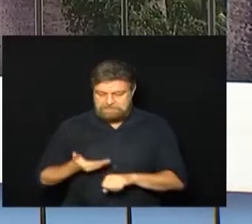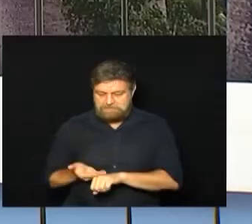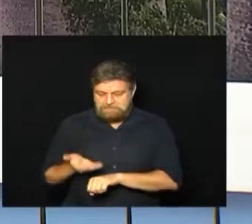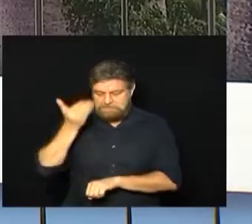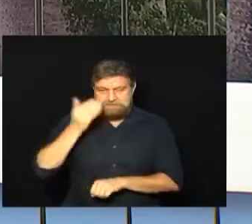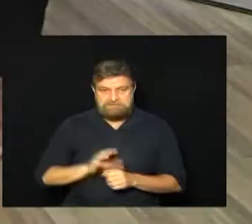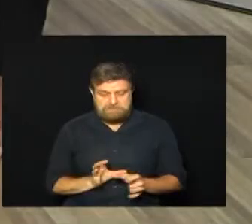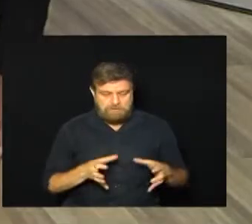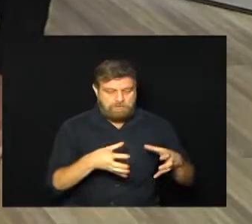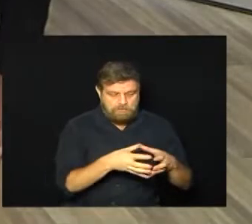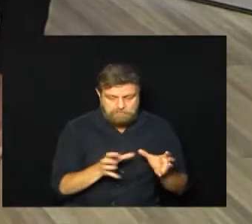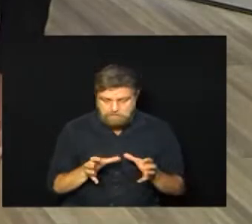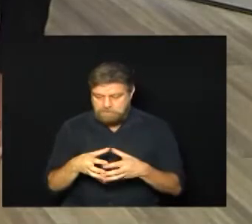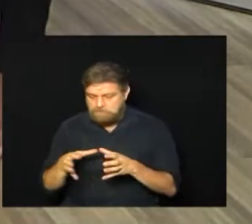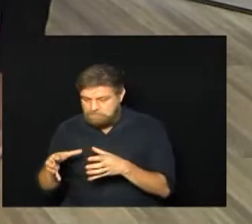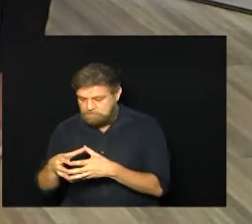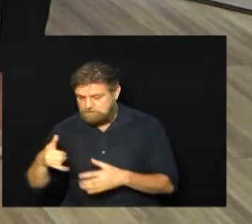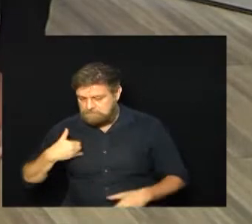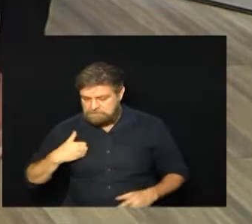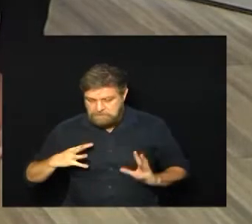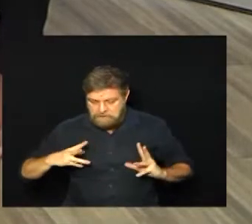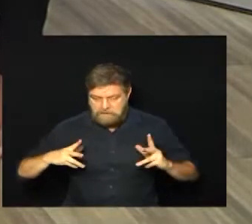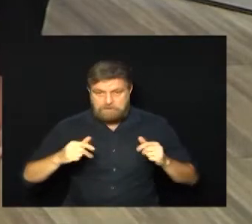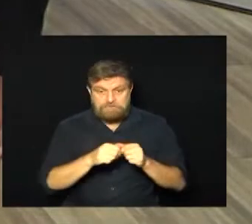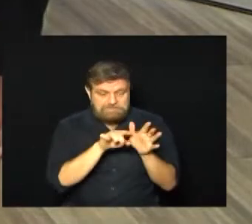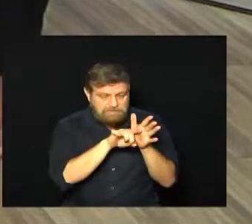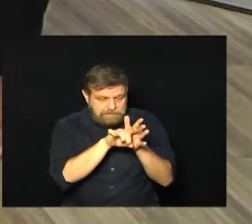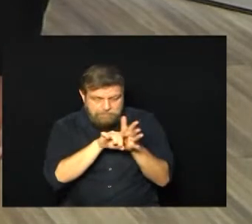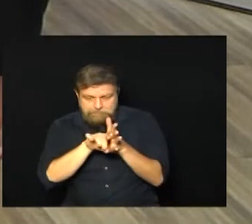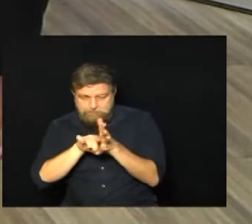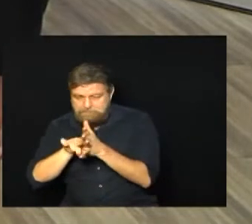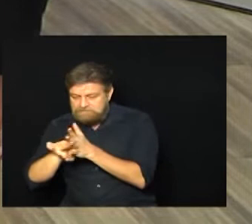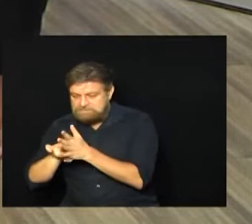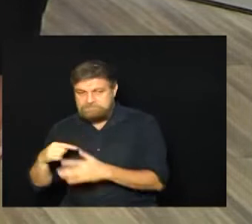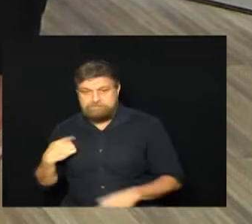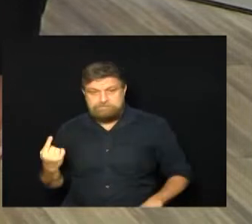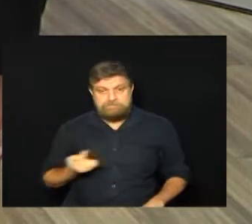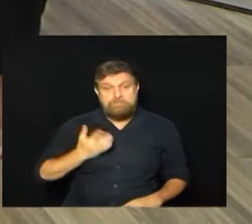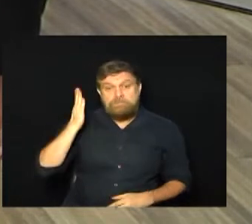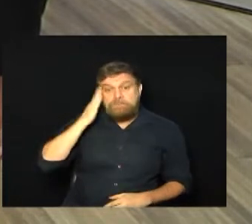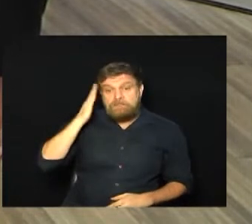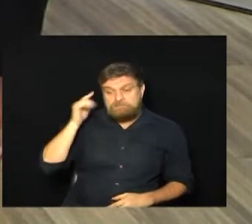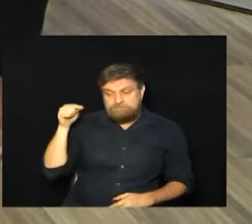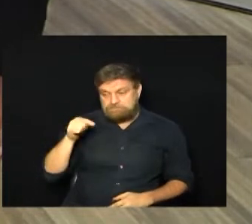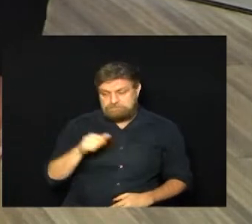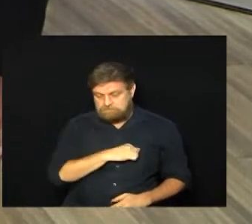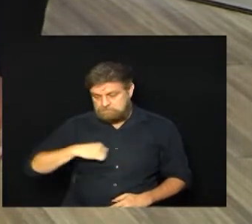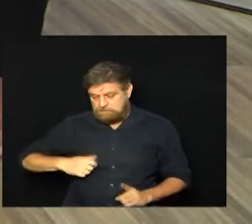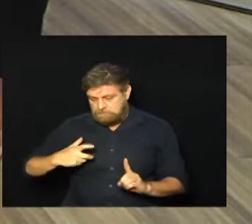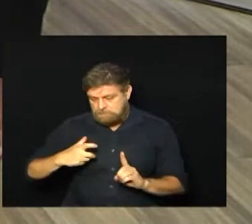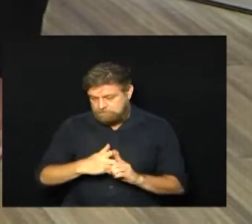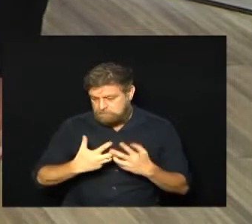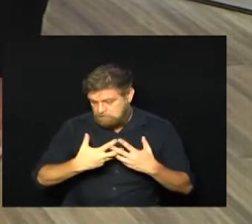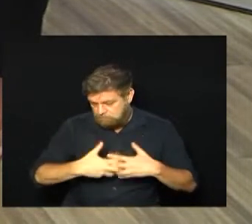as faixas etárias aí sendo contempladas por meio dessa pesquisa para a gente saber, né, sobre a efetividade dessa